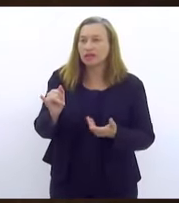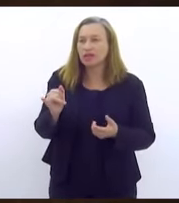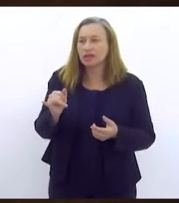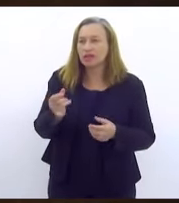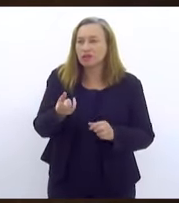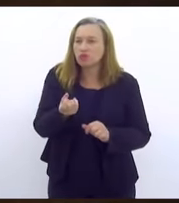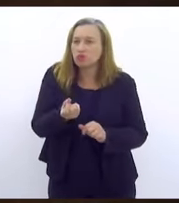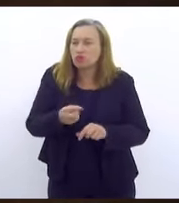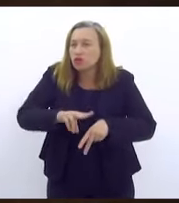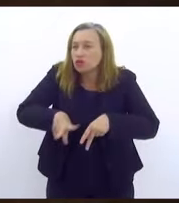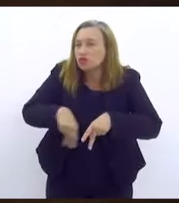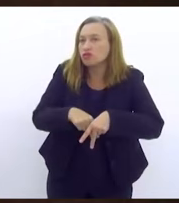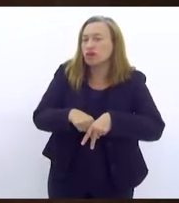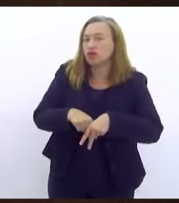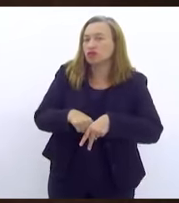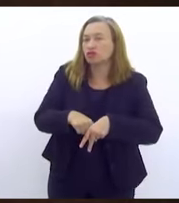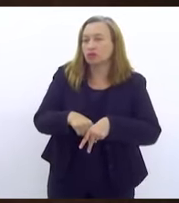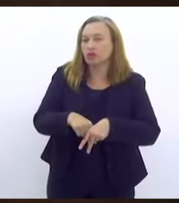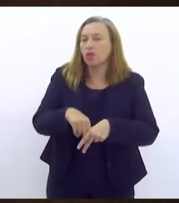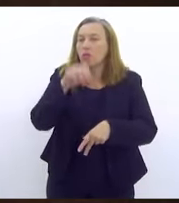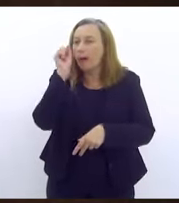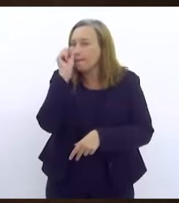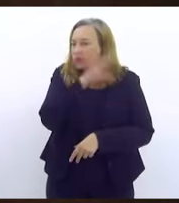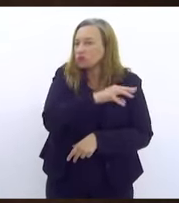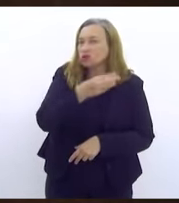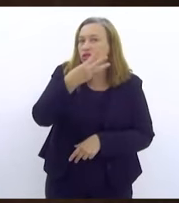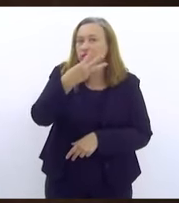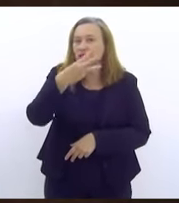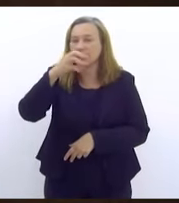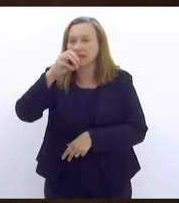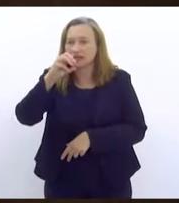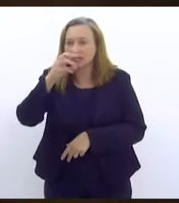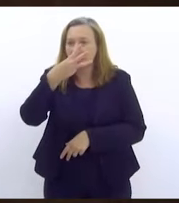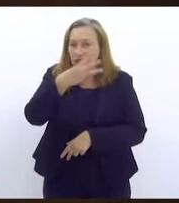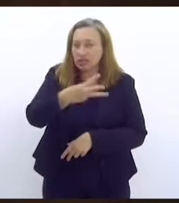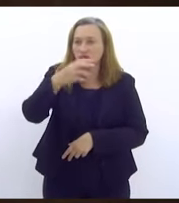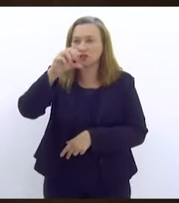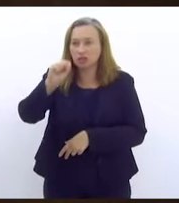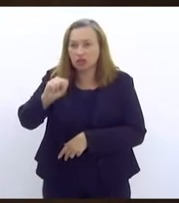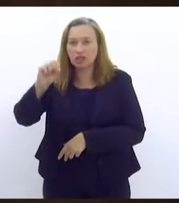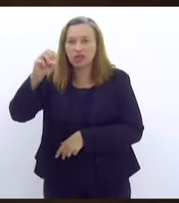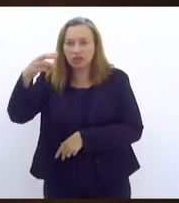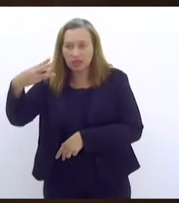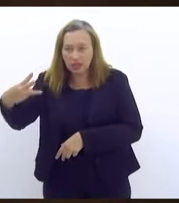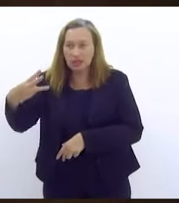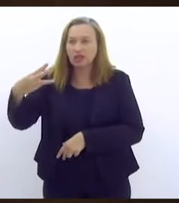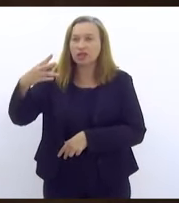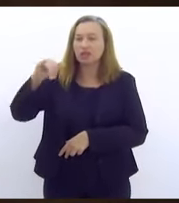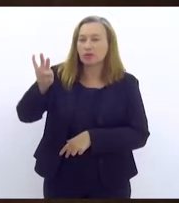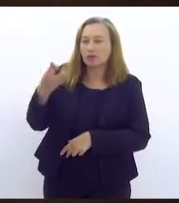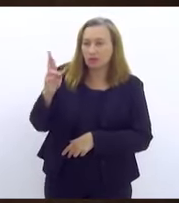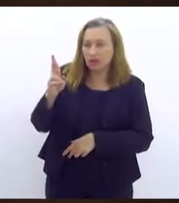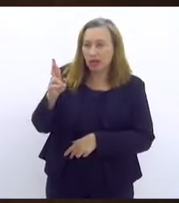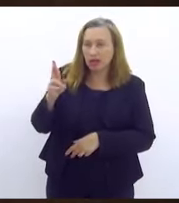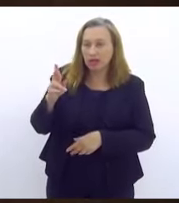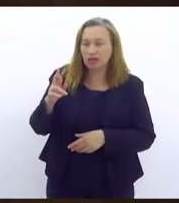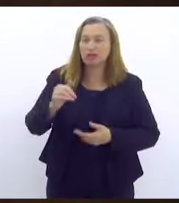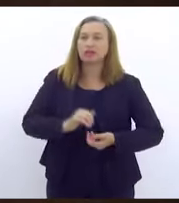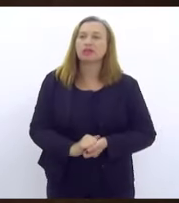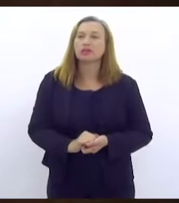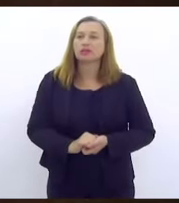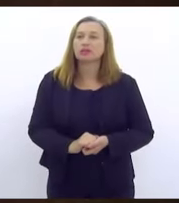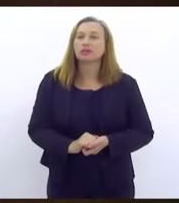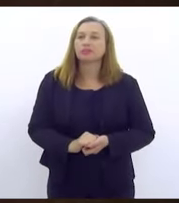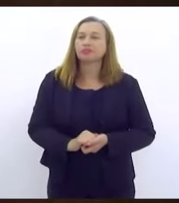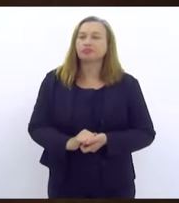dinheiro público. Um absurdo, 383 milhões de reais desviados da Preve Campos. Operação